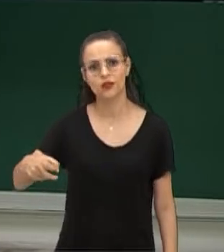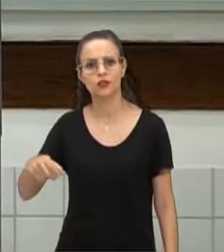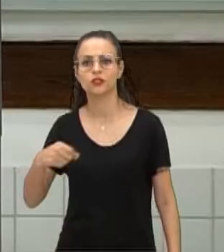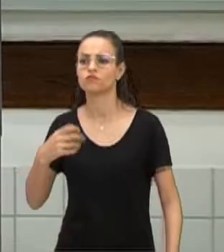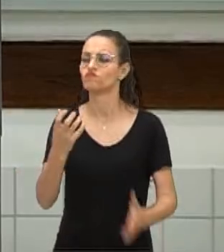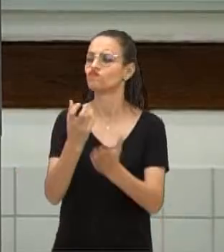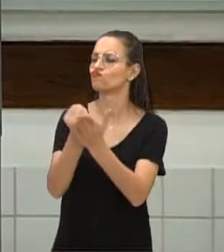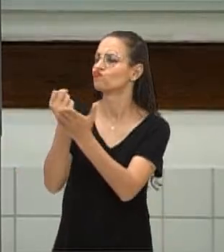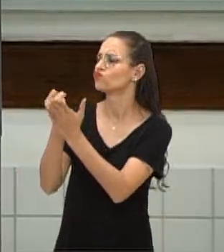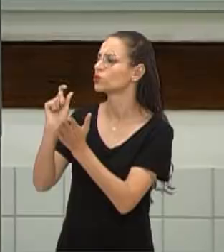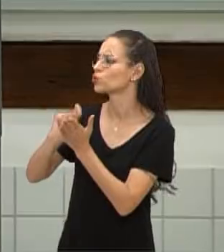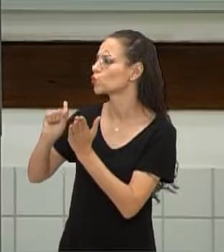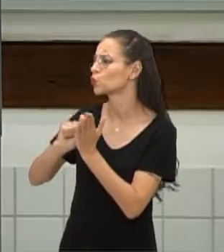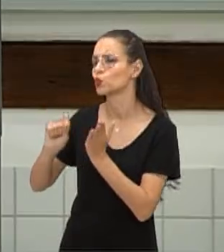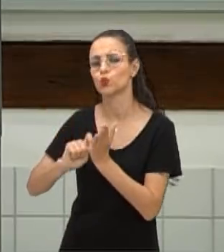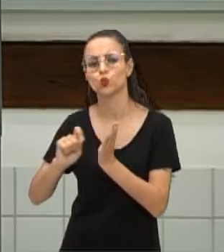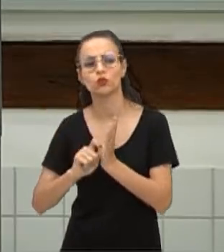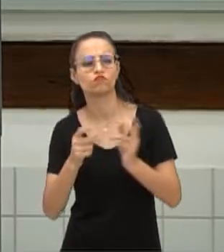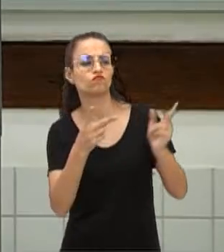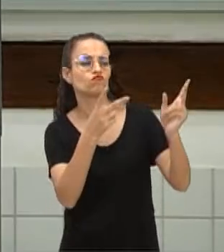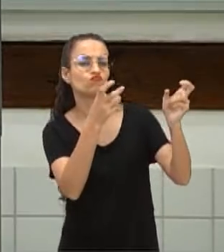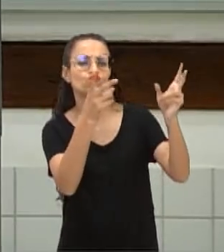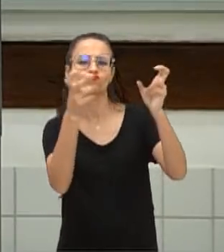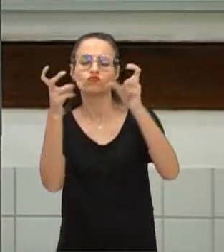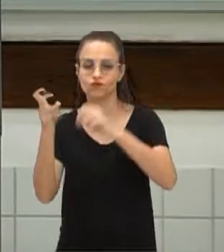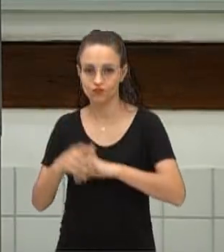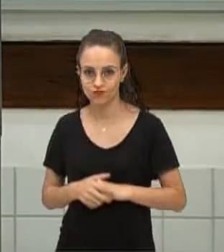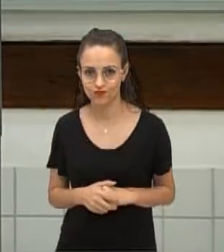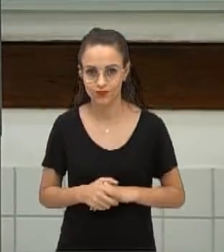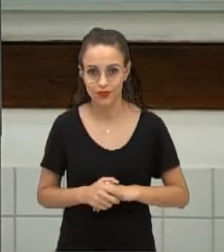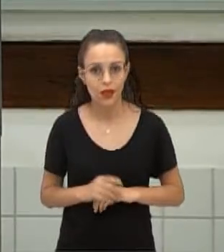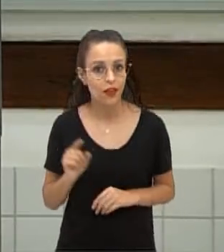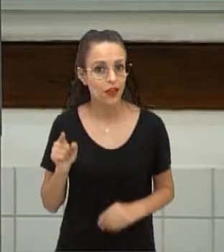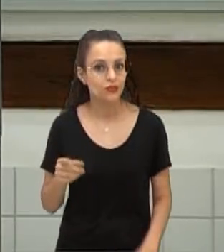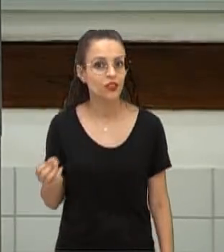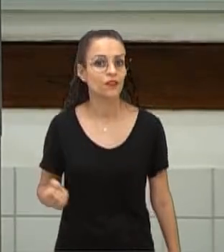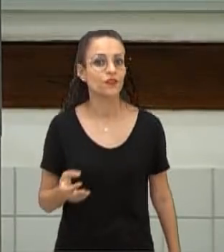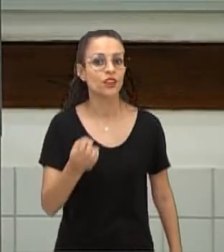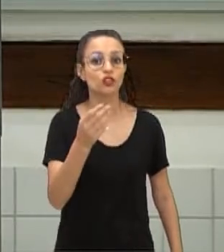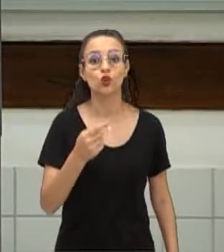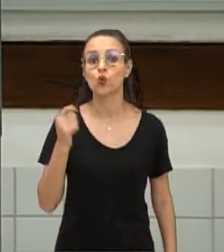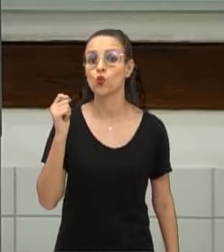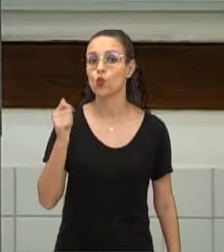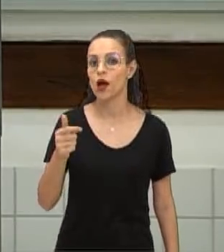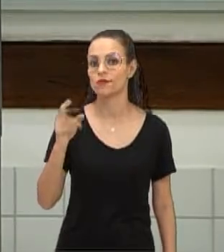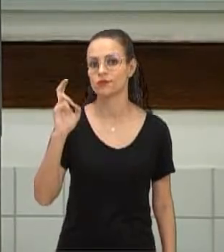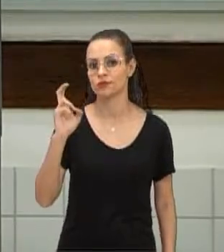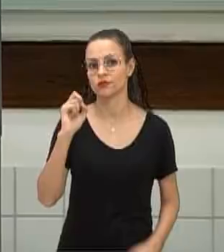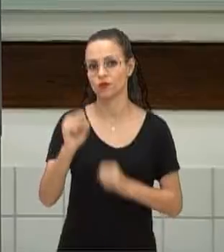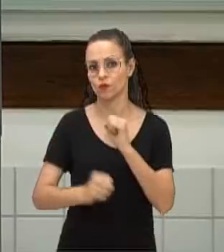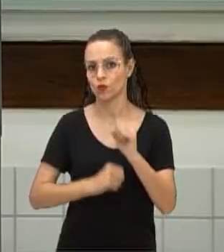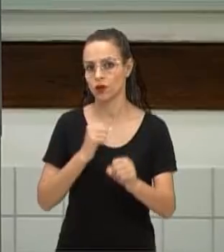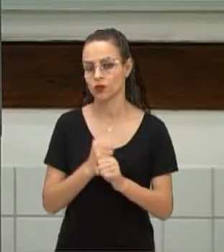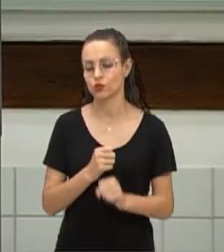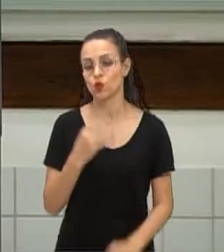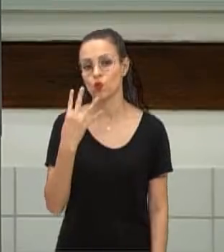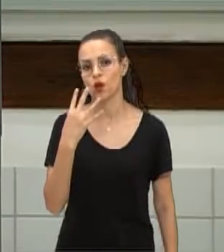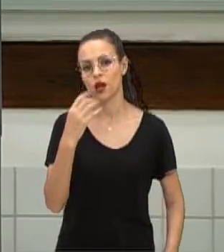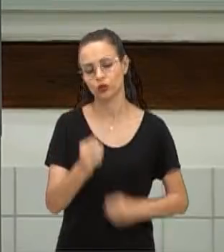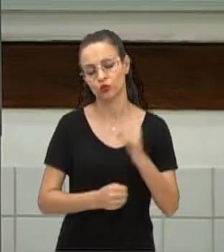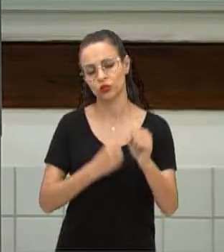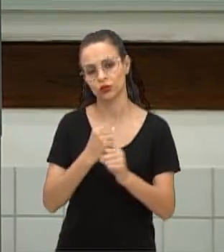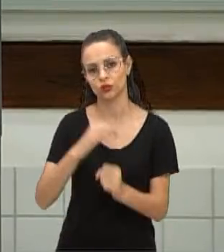as suas anotações. Gente, essa viagem durou quase 5 anos. Foram 4 anos e